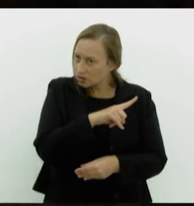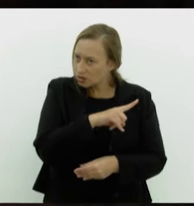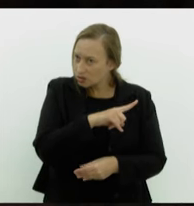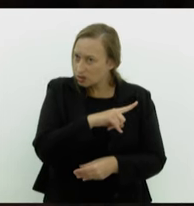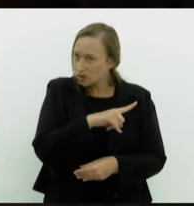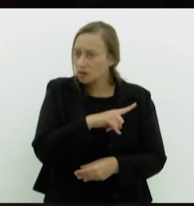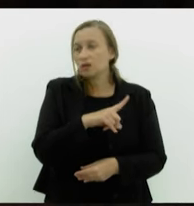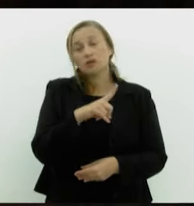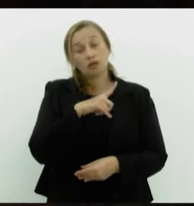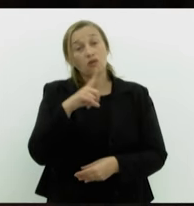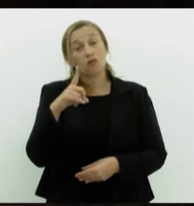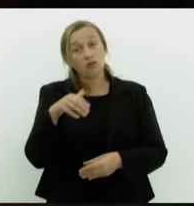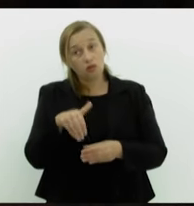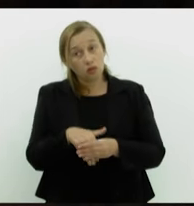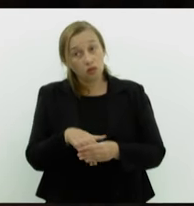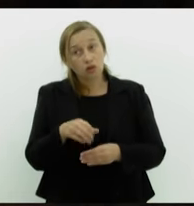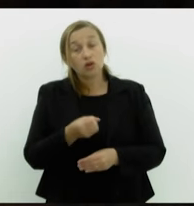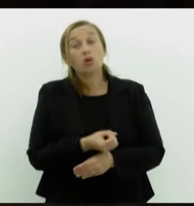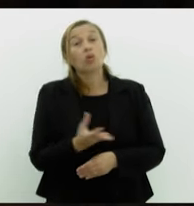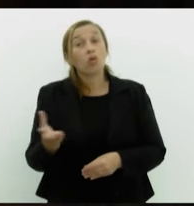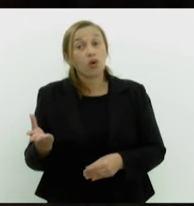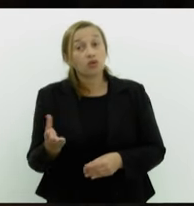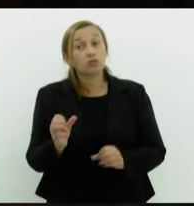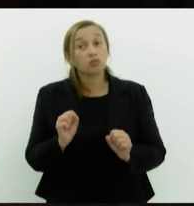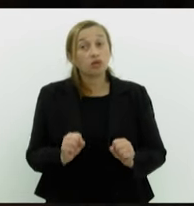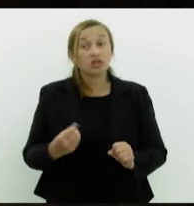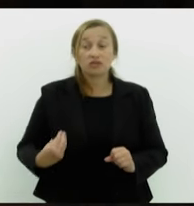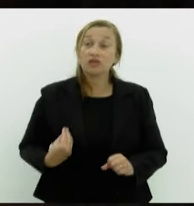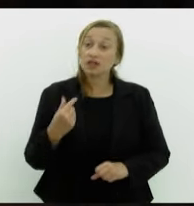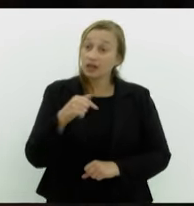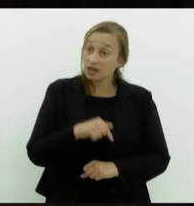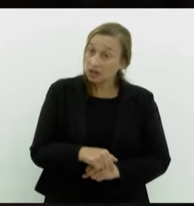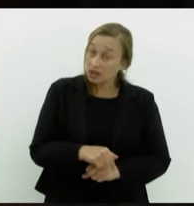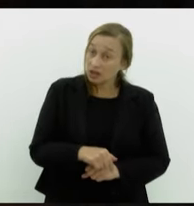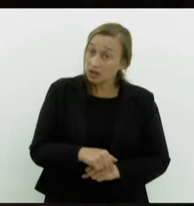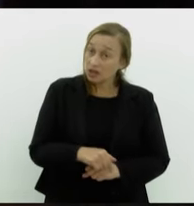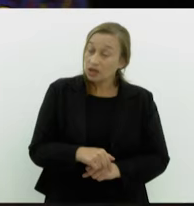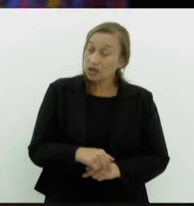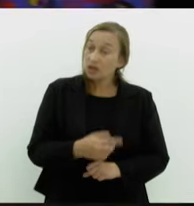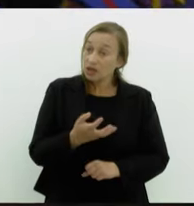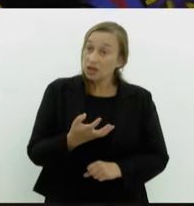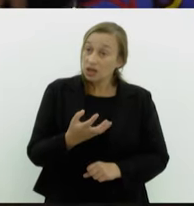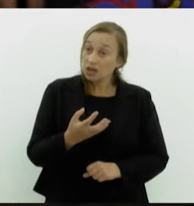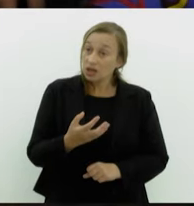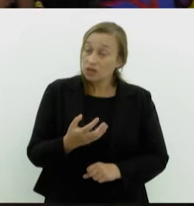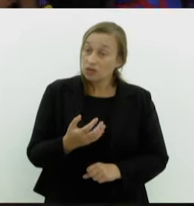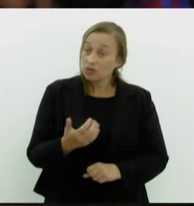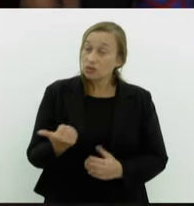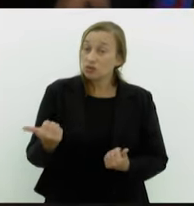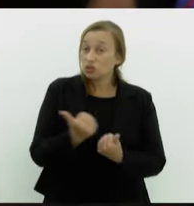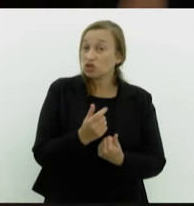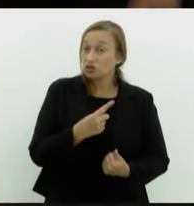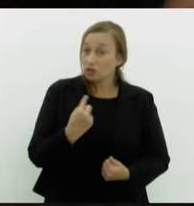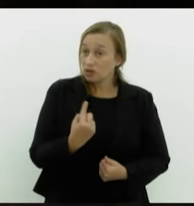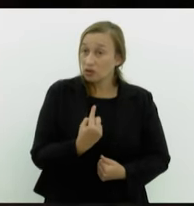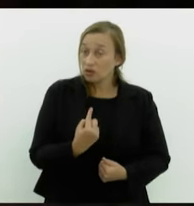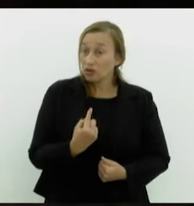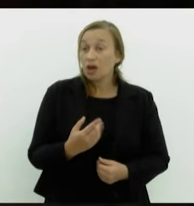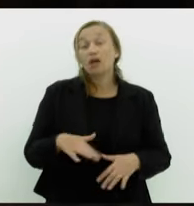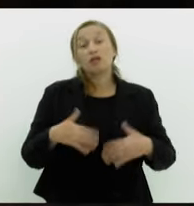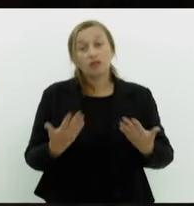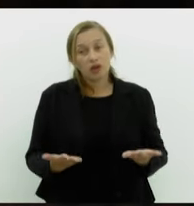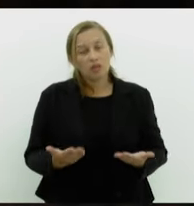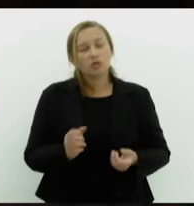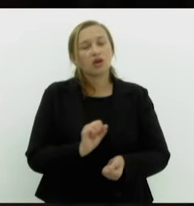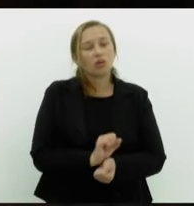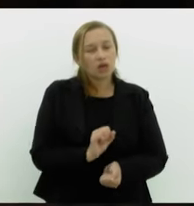a gente ter o voto. Quantos poderiam estar aqui, queriam estar aqui no nosso lugar, né? Vamos esperar aquele